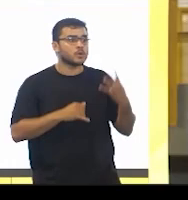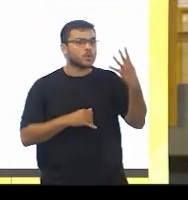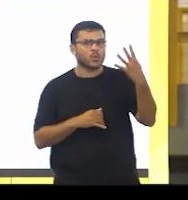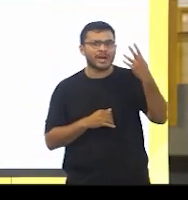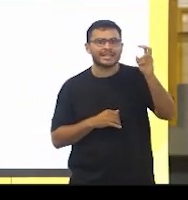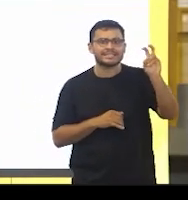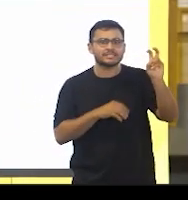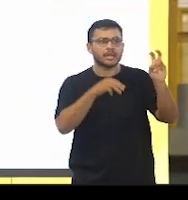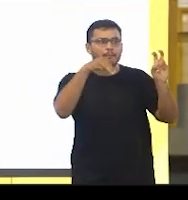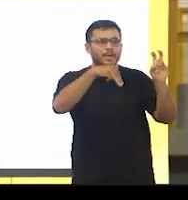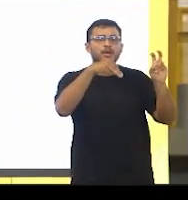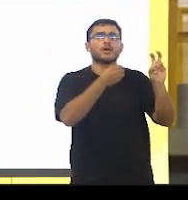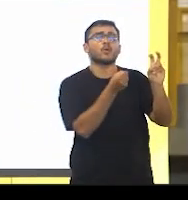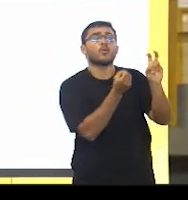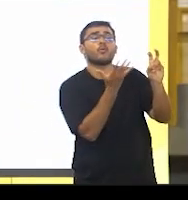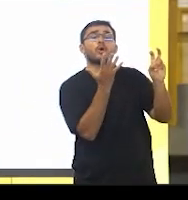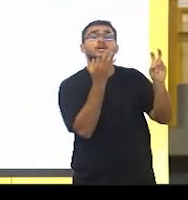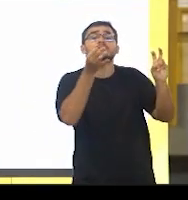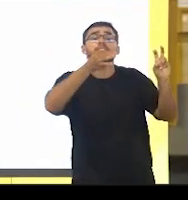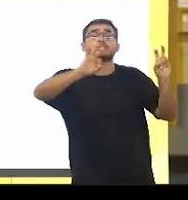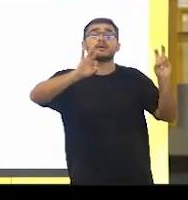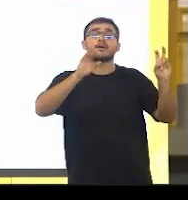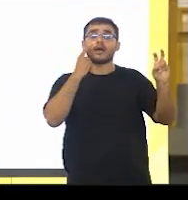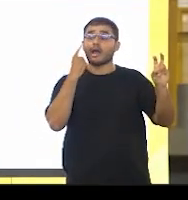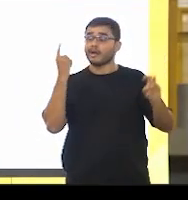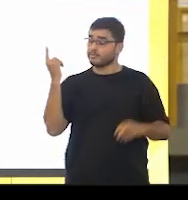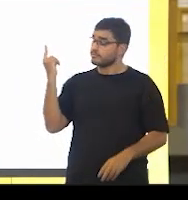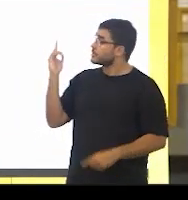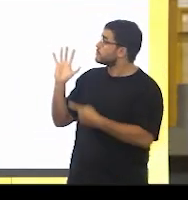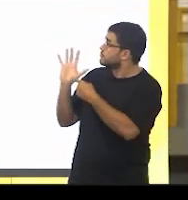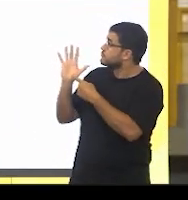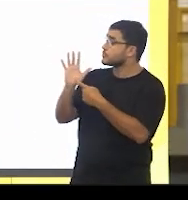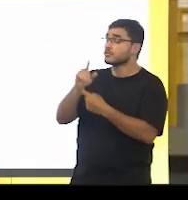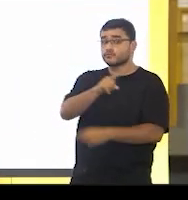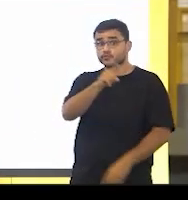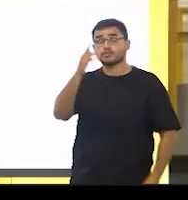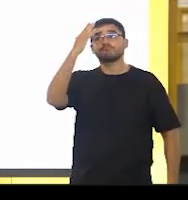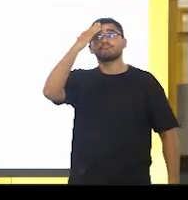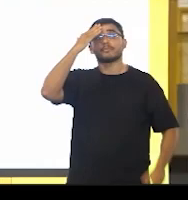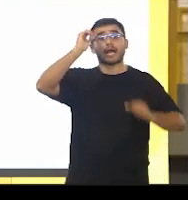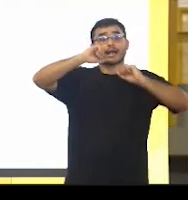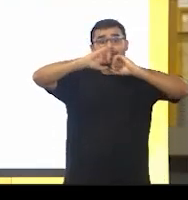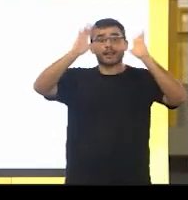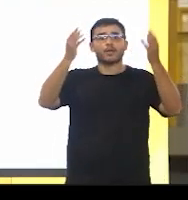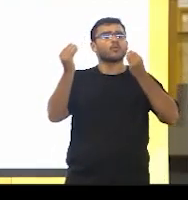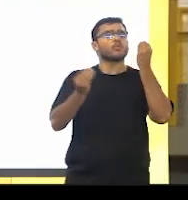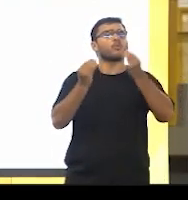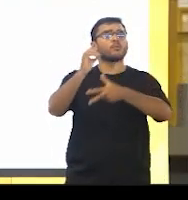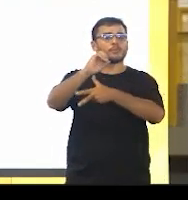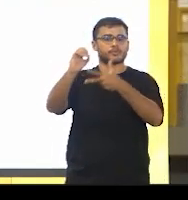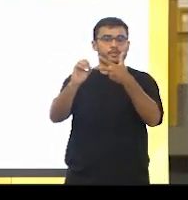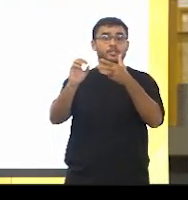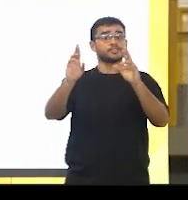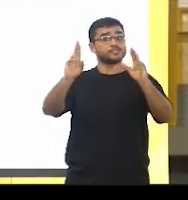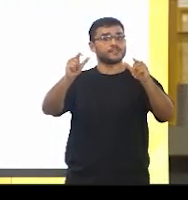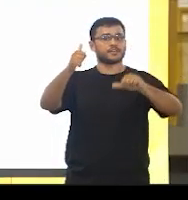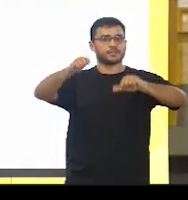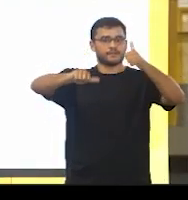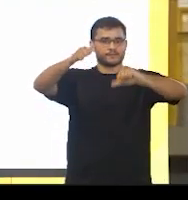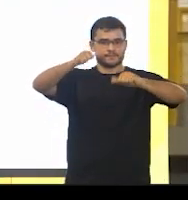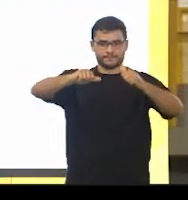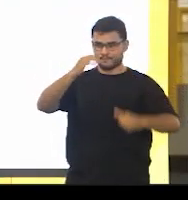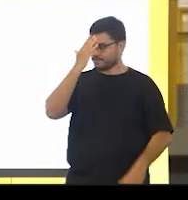referência para você começar a trabalhar com competências e habilidades. Pessoal, tudo que o professor Jorge falou